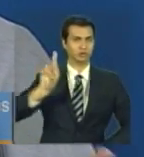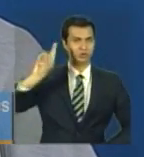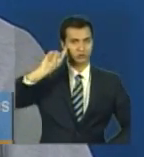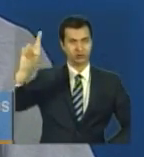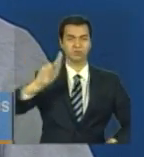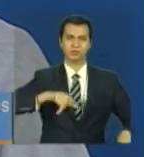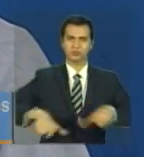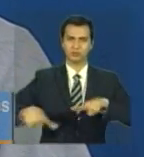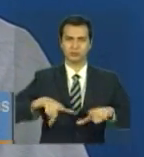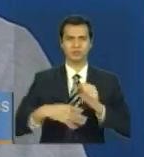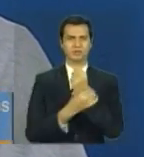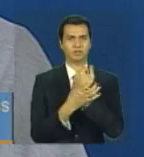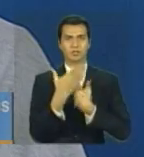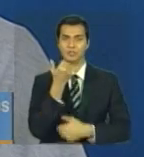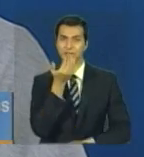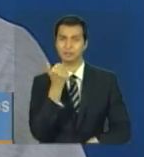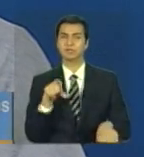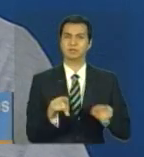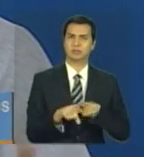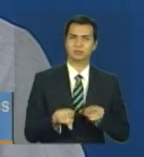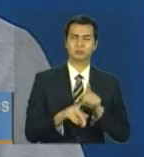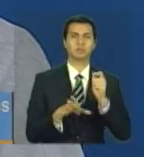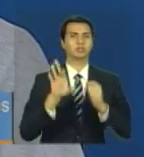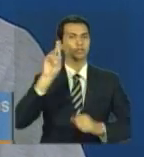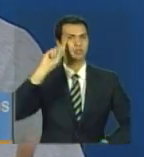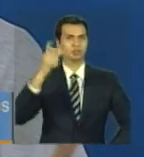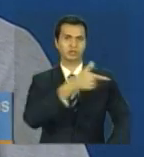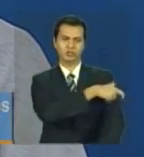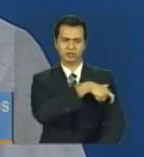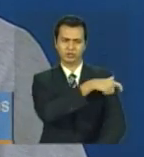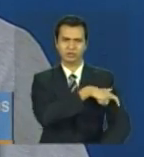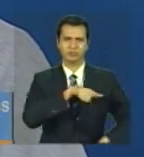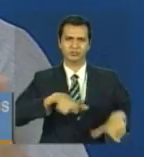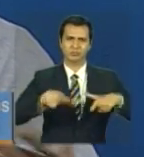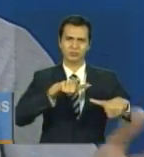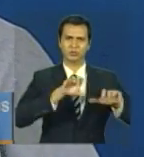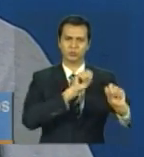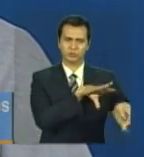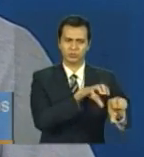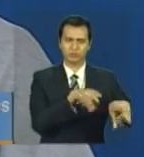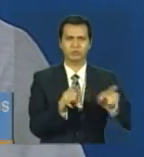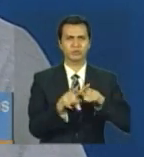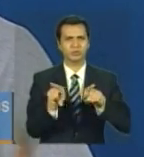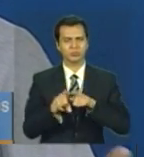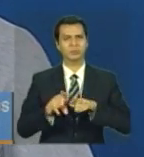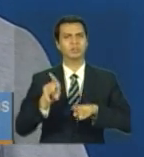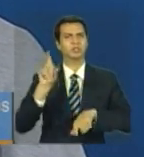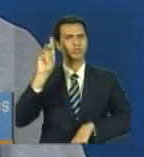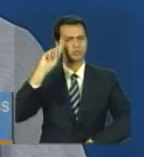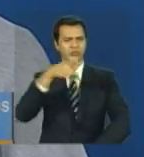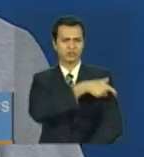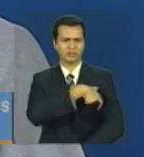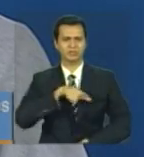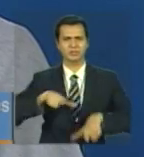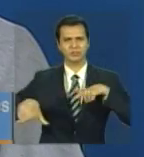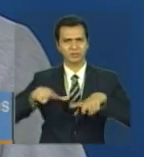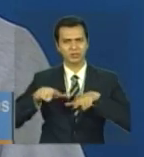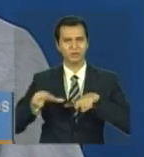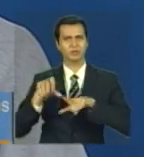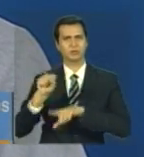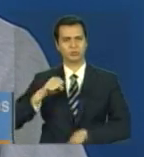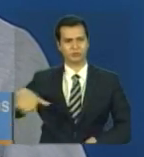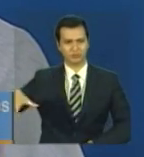nós, né, estamos fazendo, gestores da educação, gestores do Bolsa Família, gestores da assistência social,